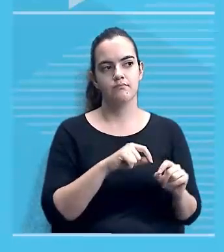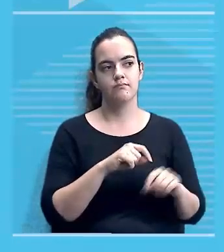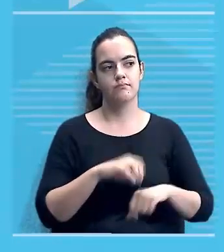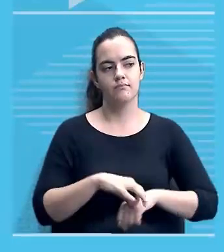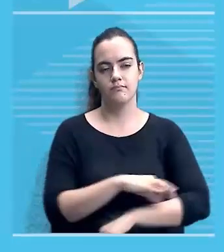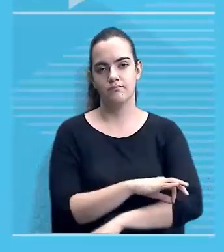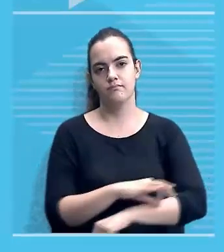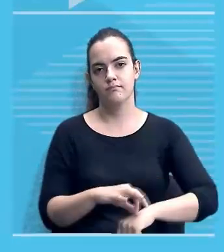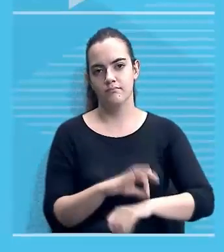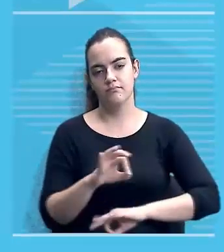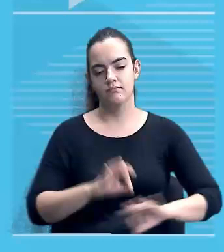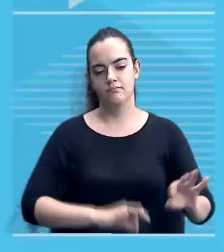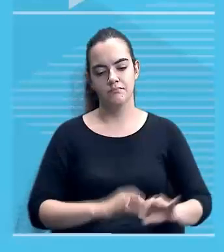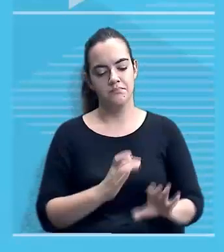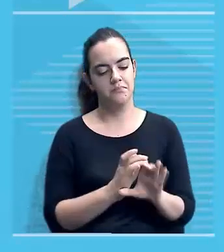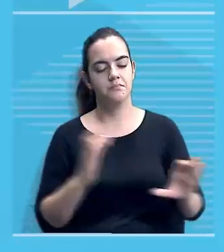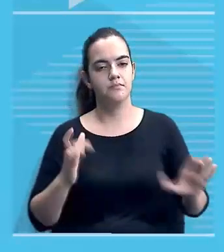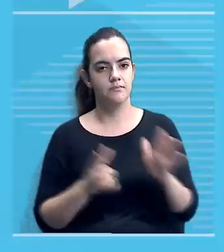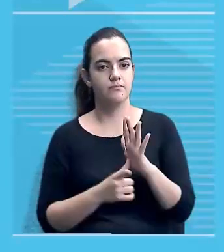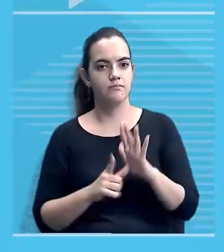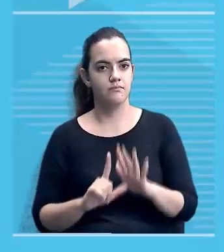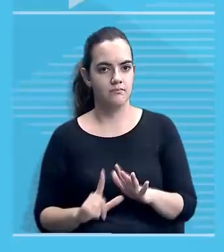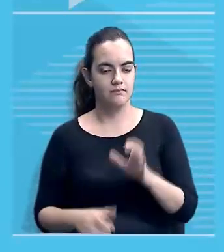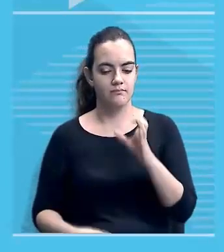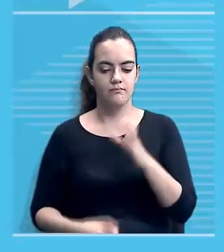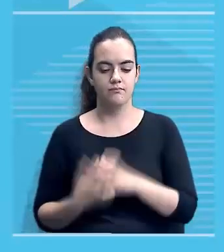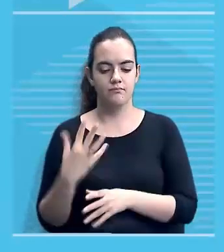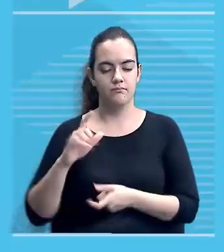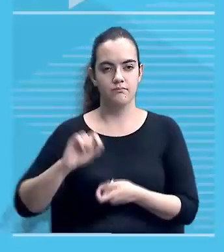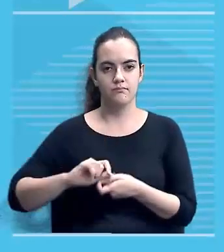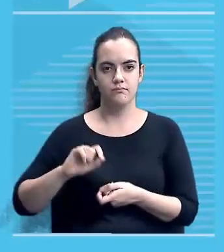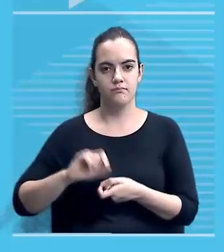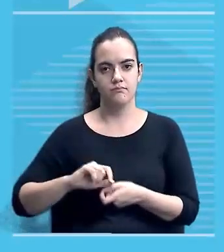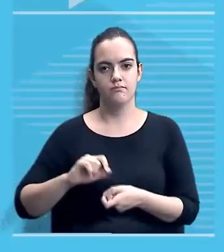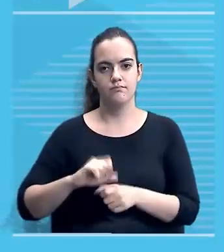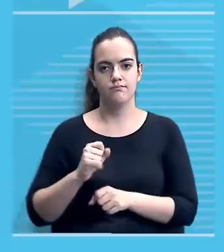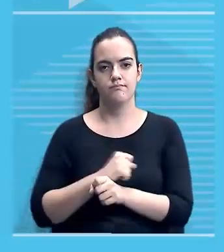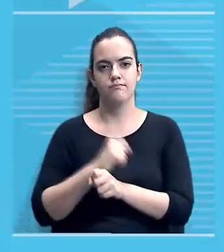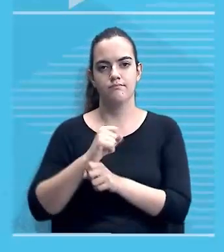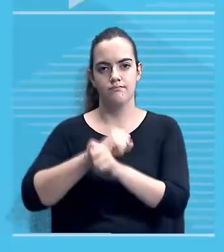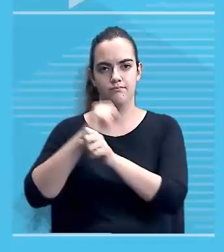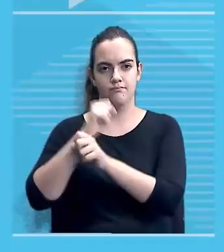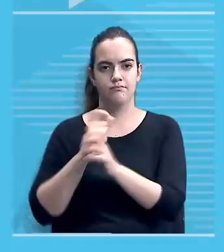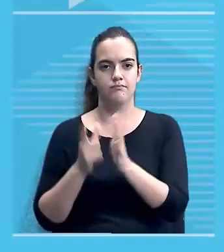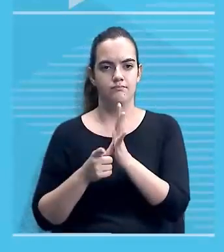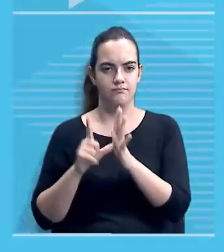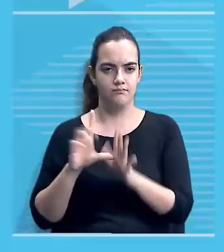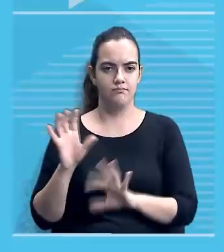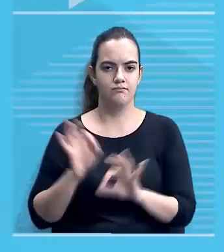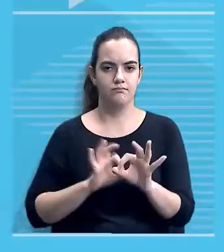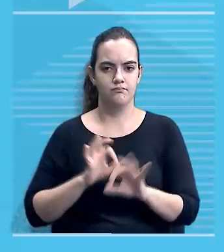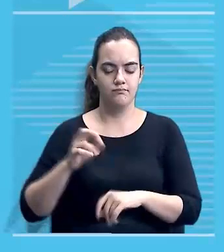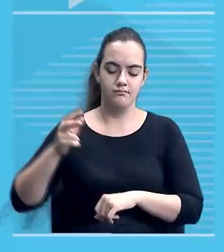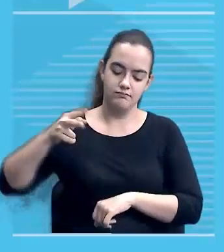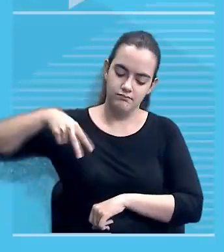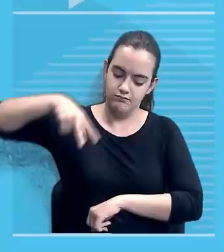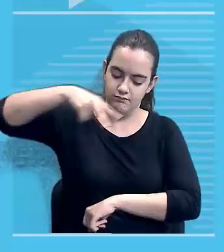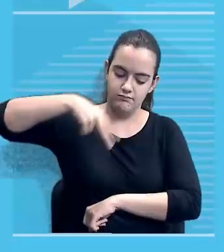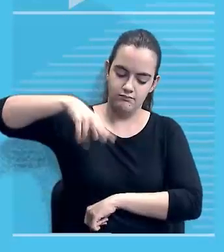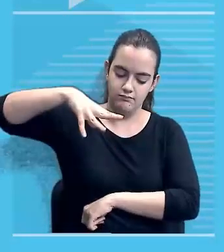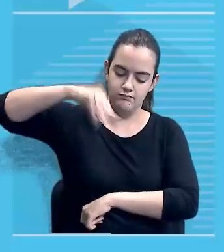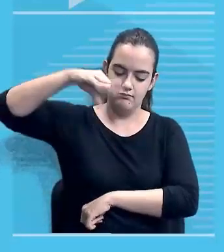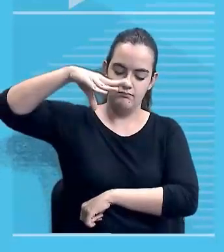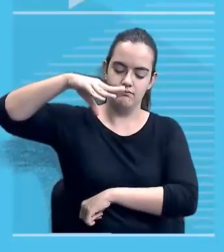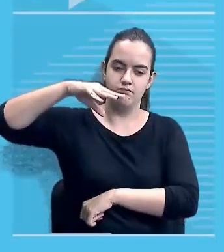no nosso Brasil né a capital federal o exemplo aí a imagem que vocês estão vendo a imagem aérea né mostra a